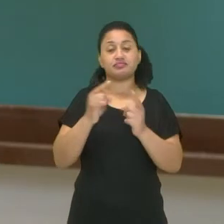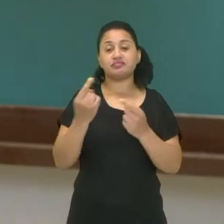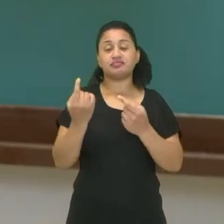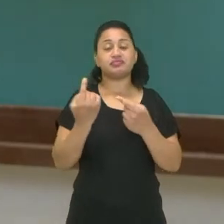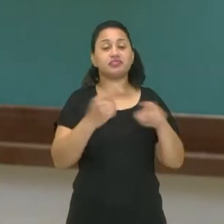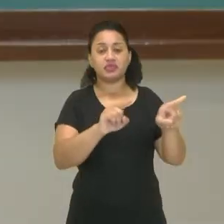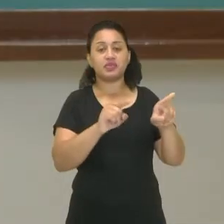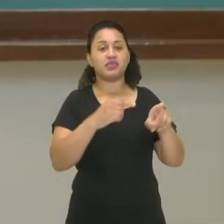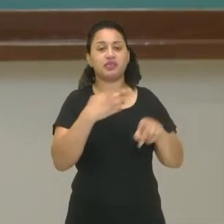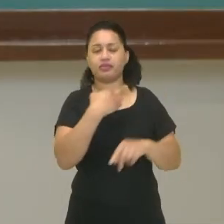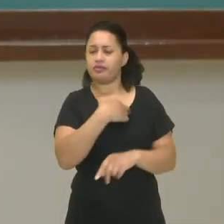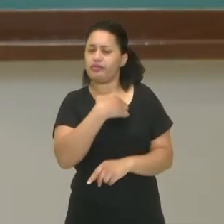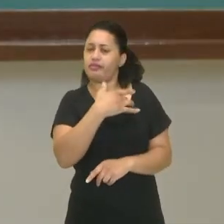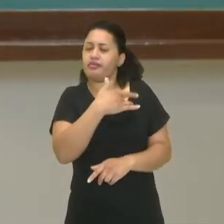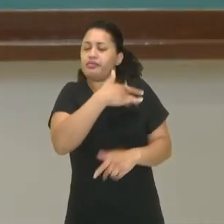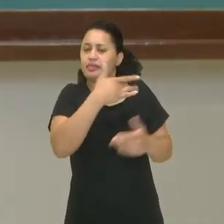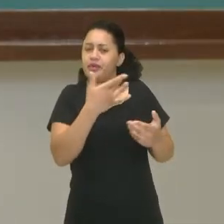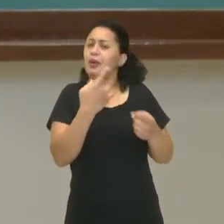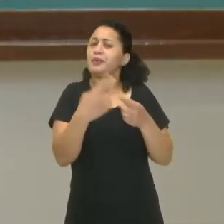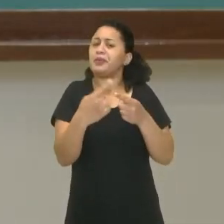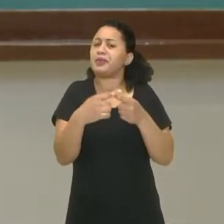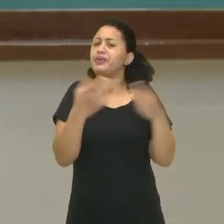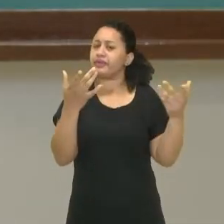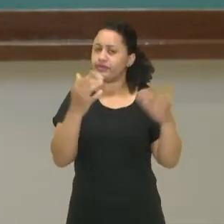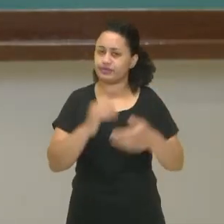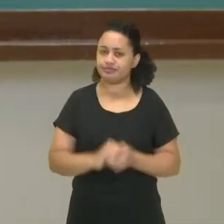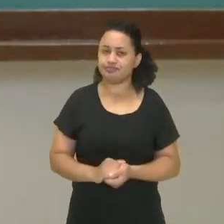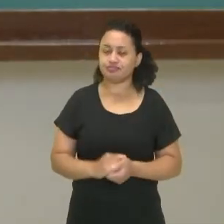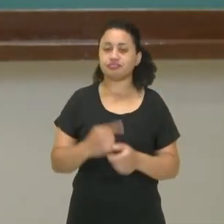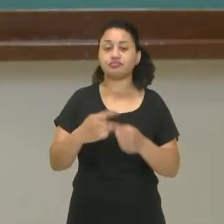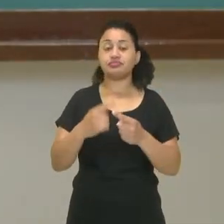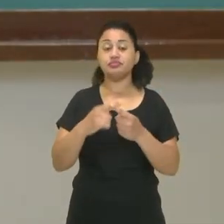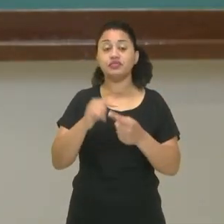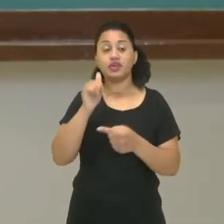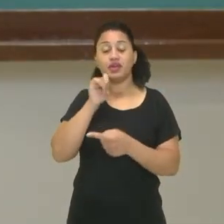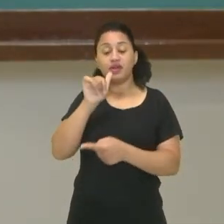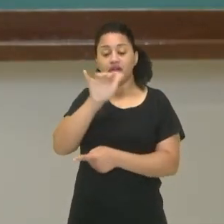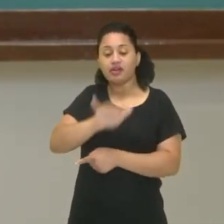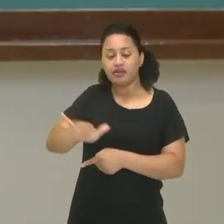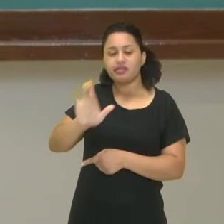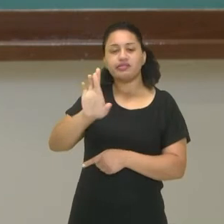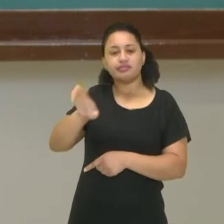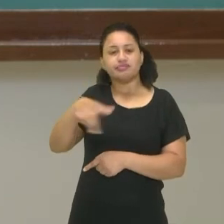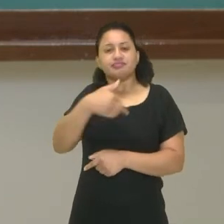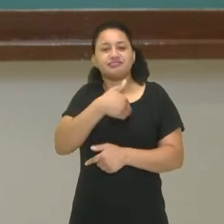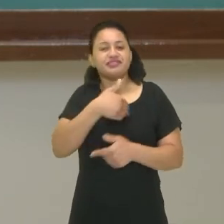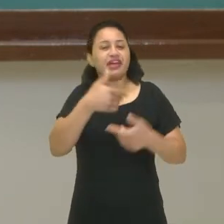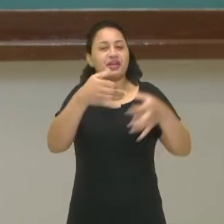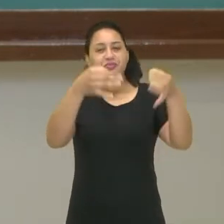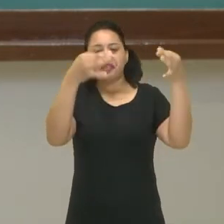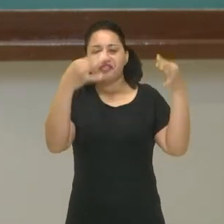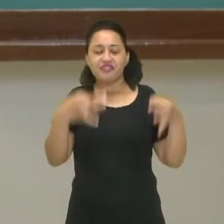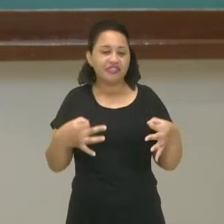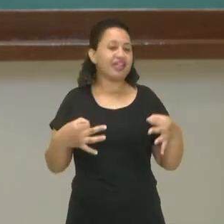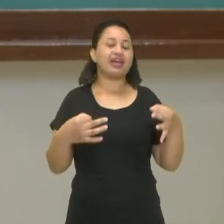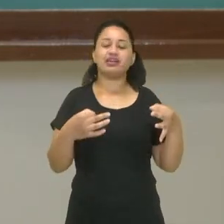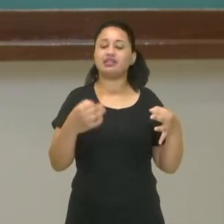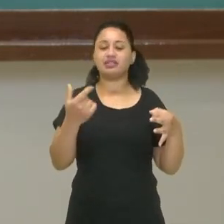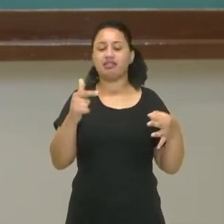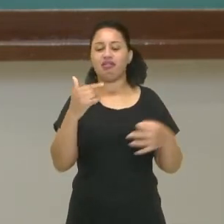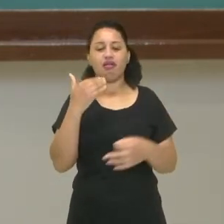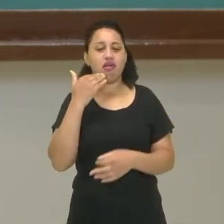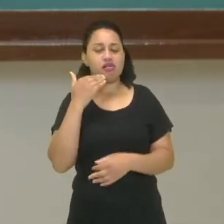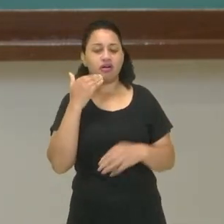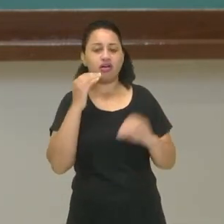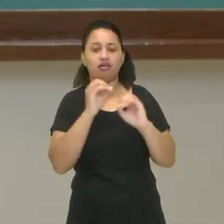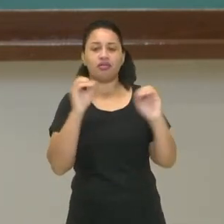antirromânticos. Por que antirromântico? Porque a mulher, no romantismo, né, ela era perfeita, ela não tinha